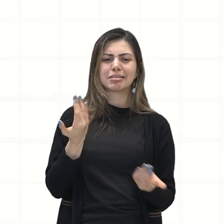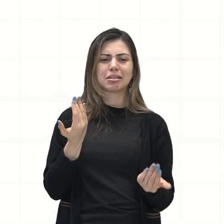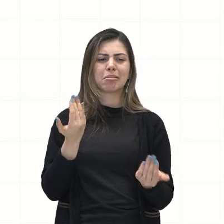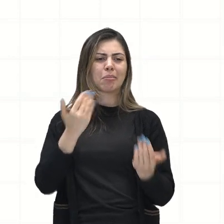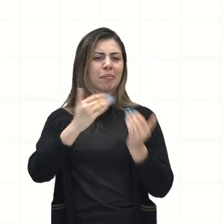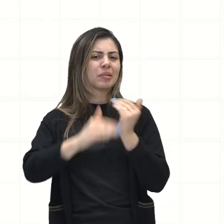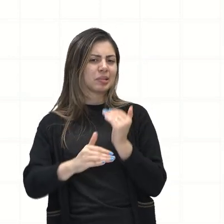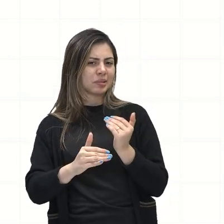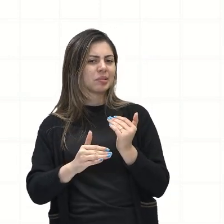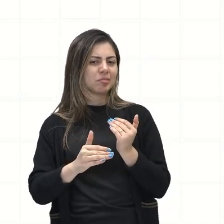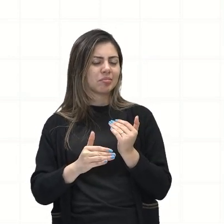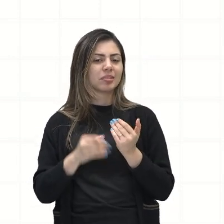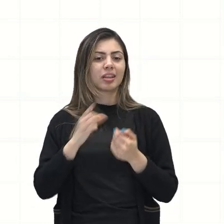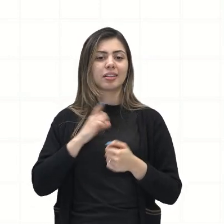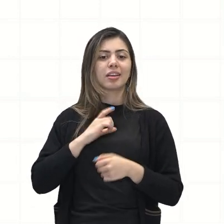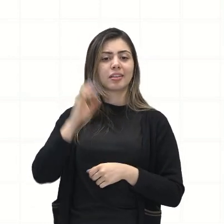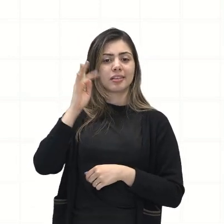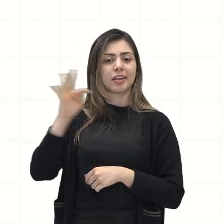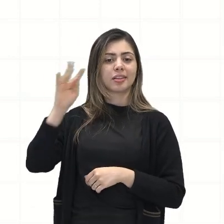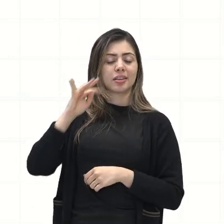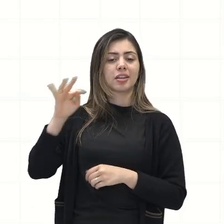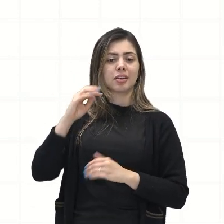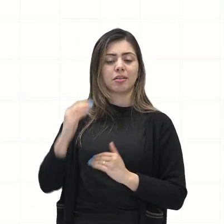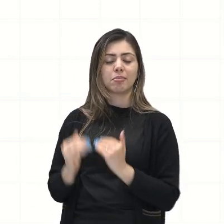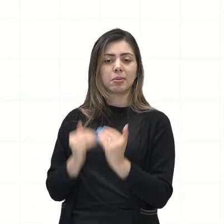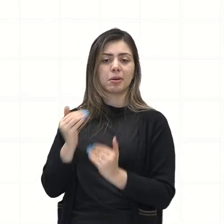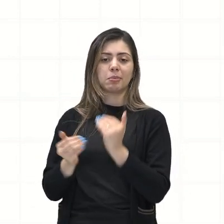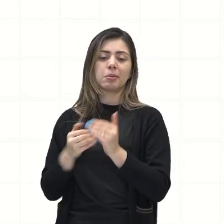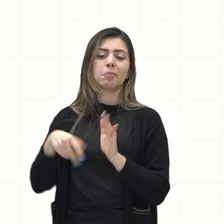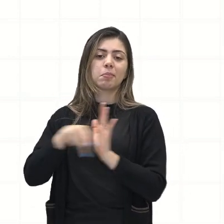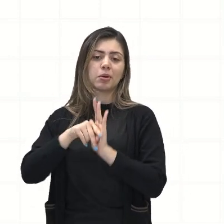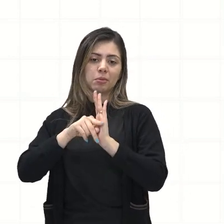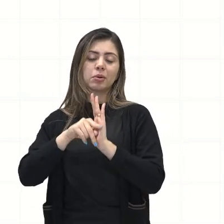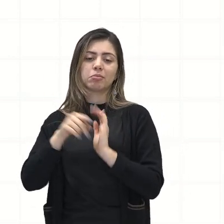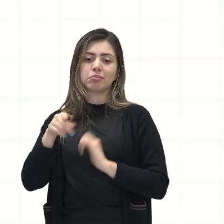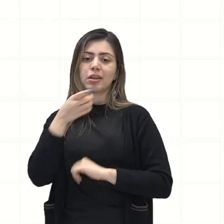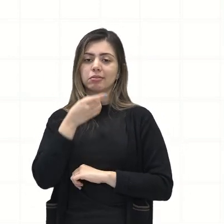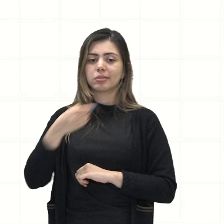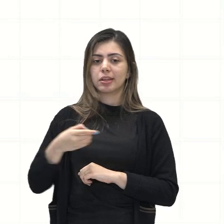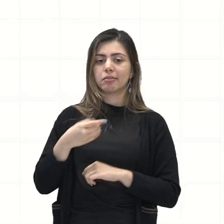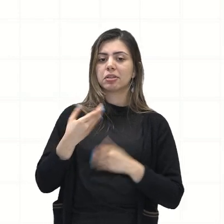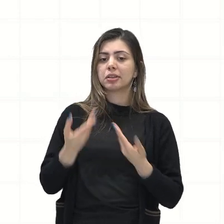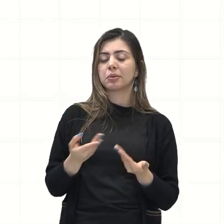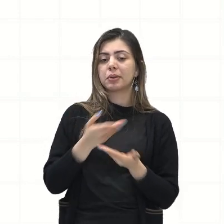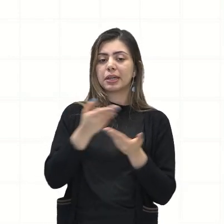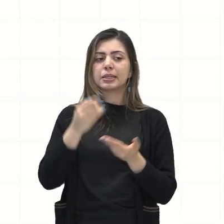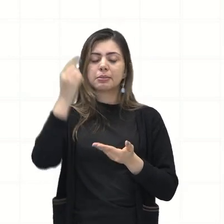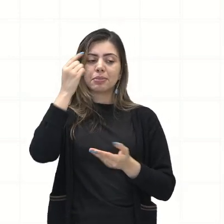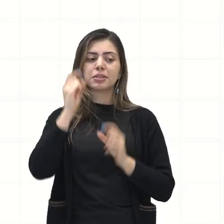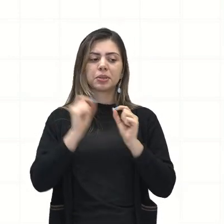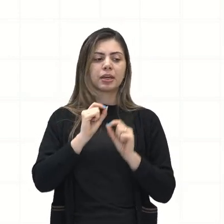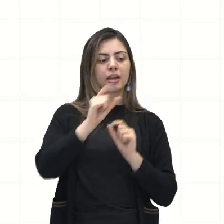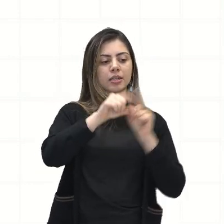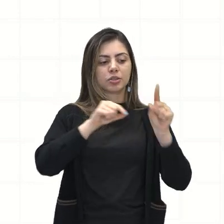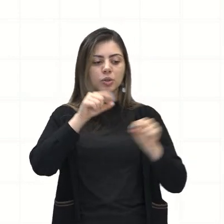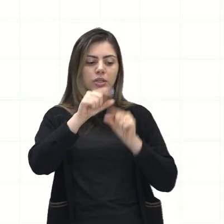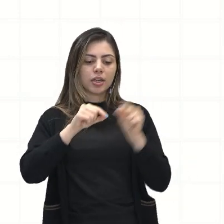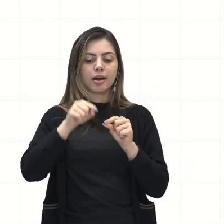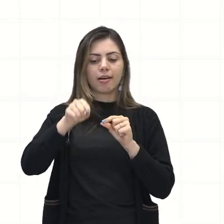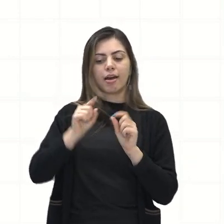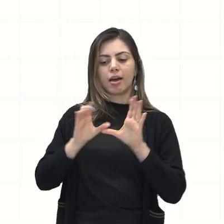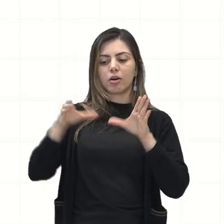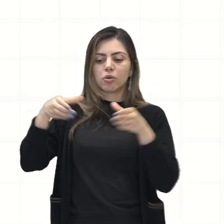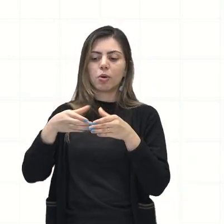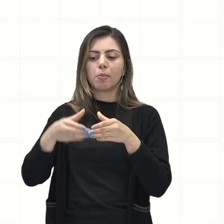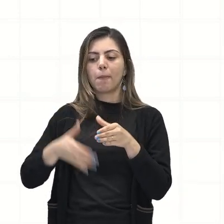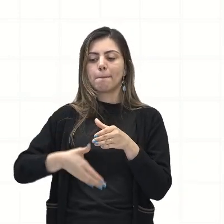distorcida da teoria da evolução do Darwin, que aplicou o conceito de seleção natural à sociedade